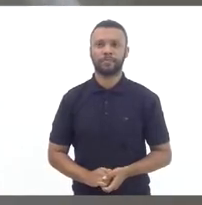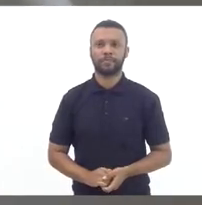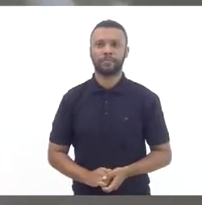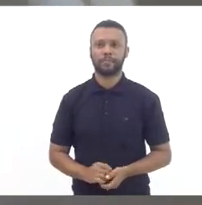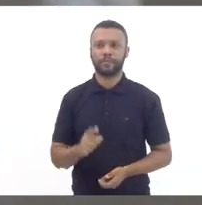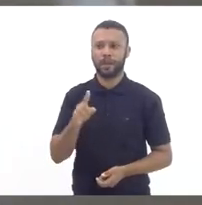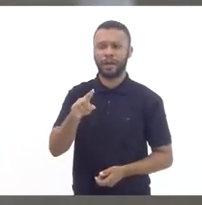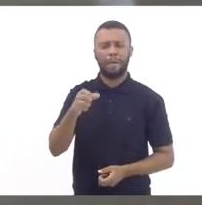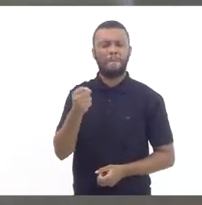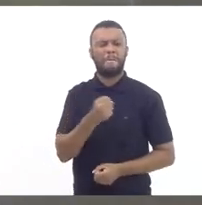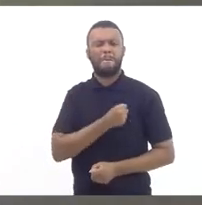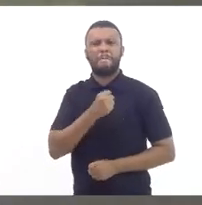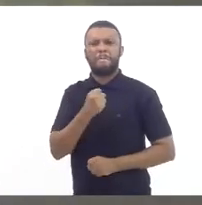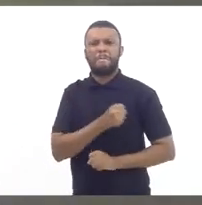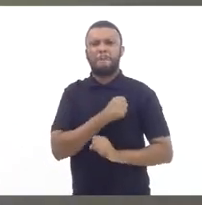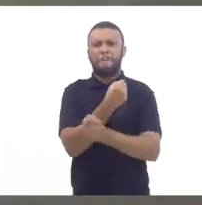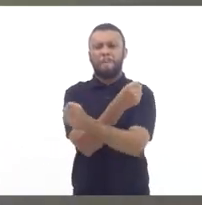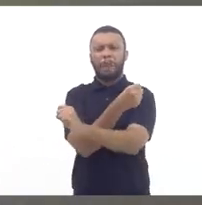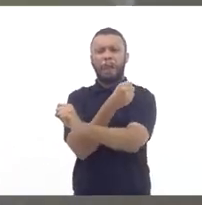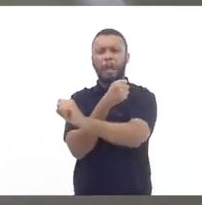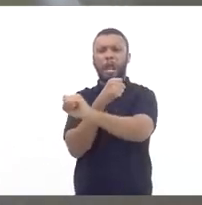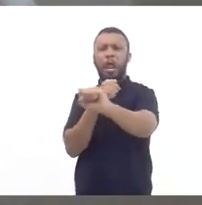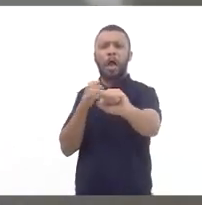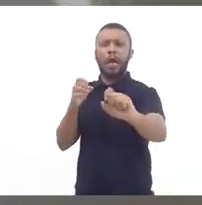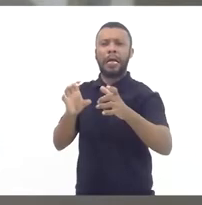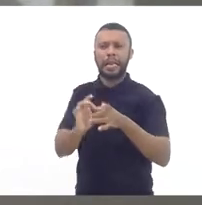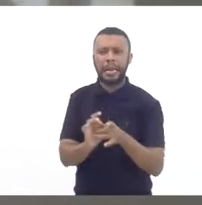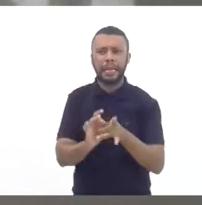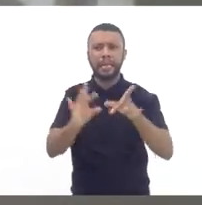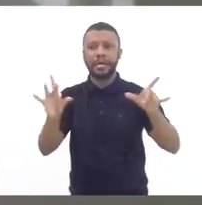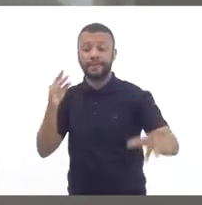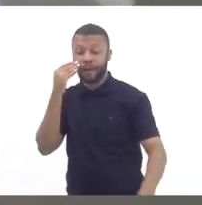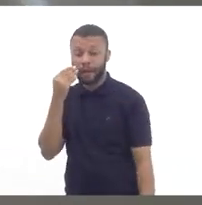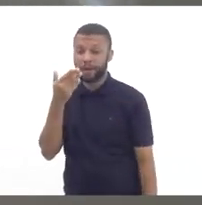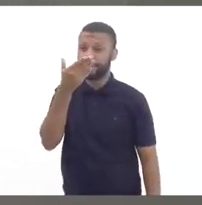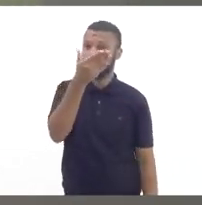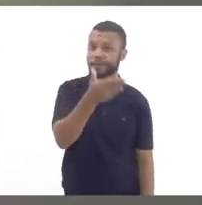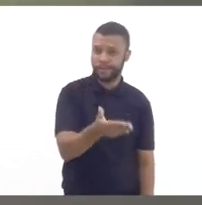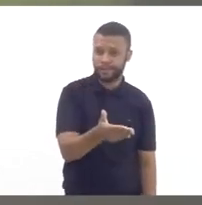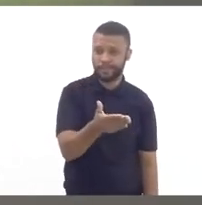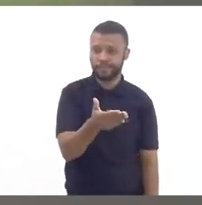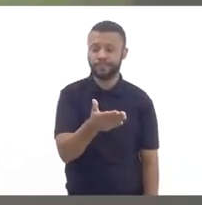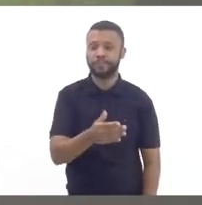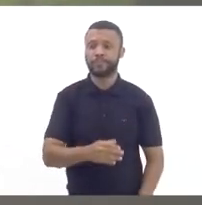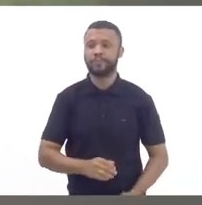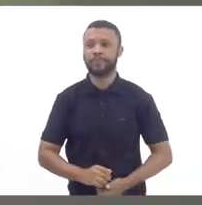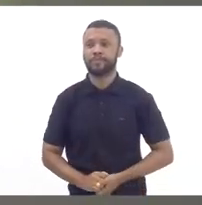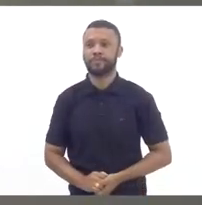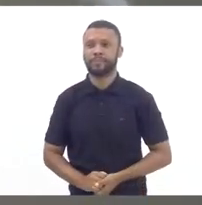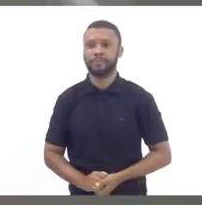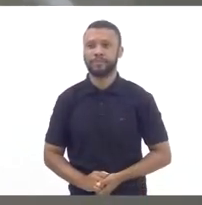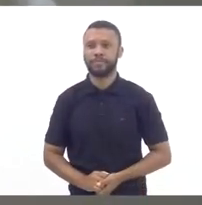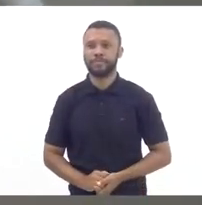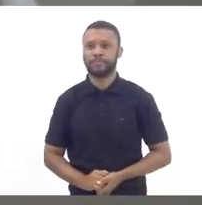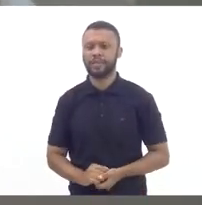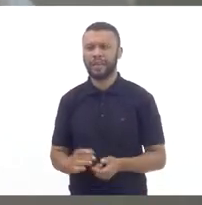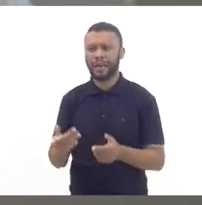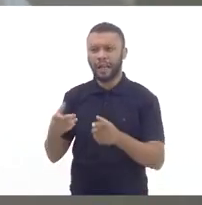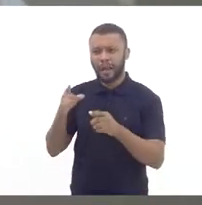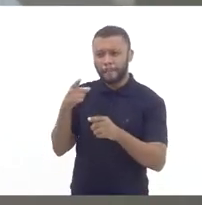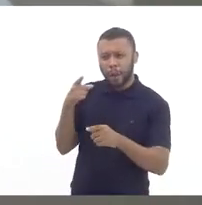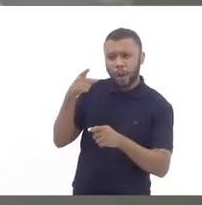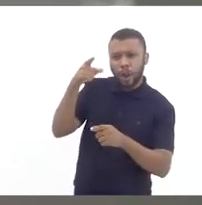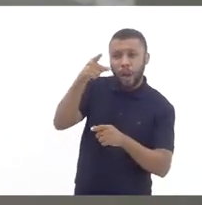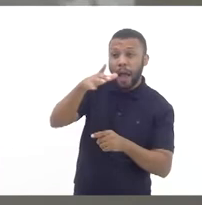Gigantesca, tá vendo? Uhum. Essa é a área livre pegando que tem. Pegando do lado de cá, à direita, até aquela segunda árvore lá, maior. É